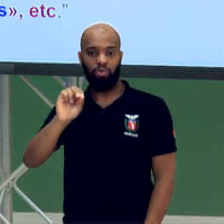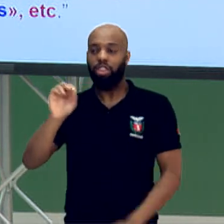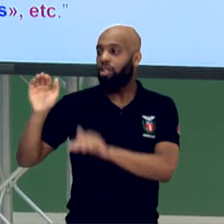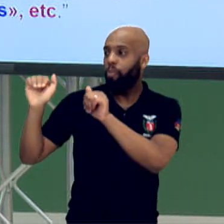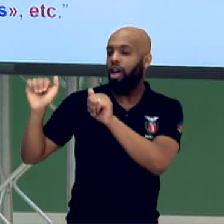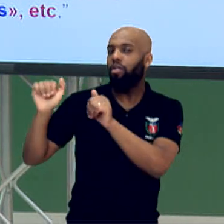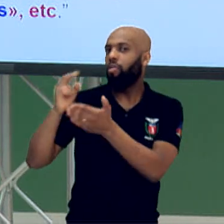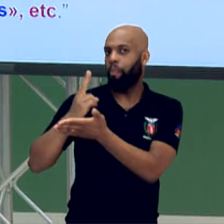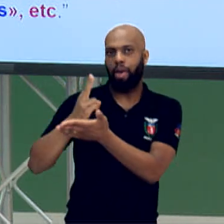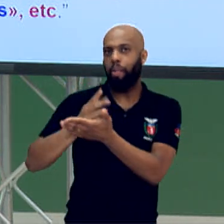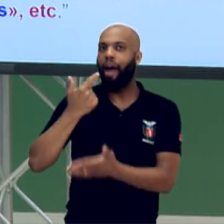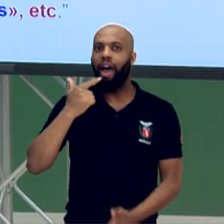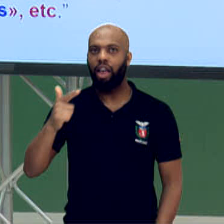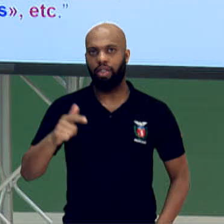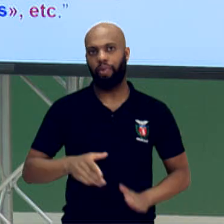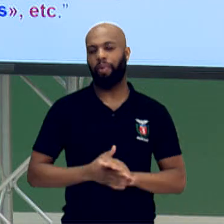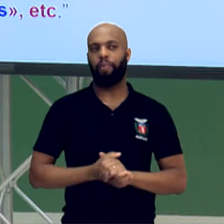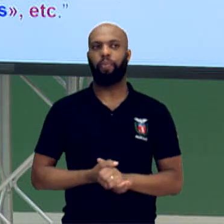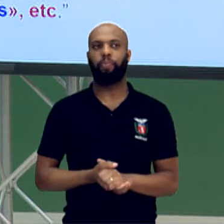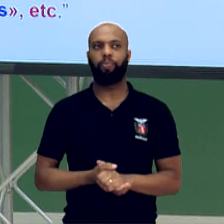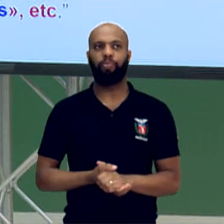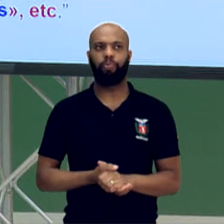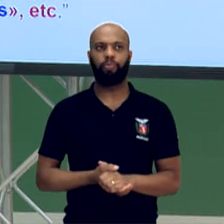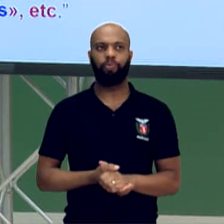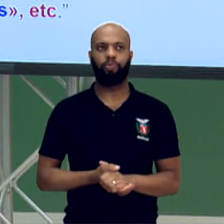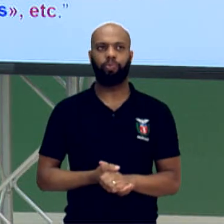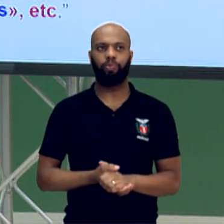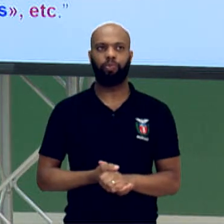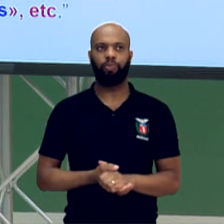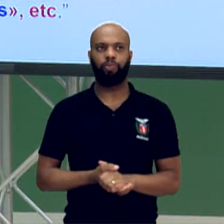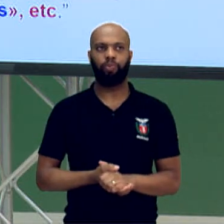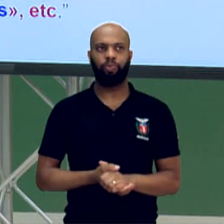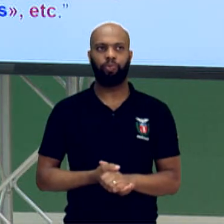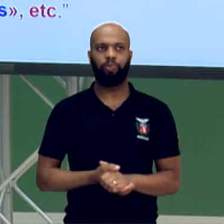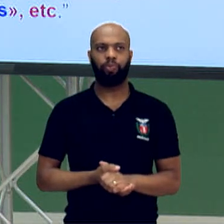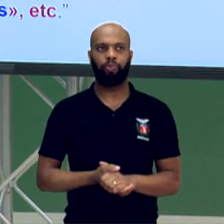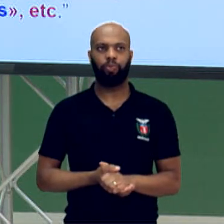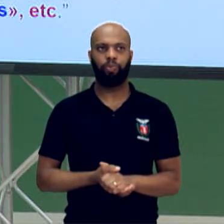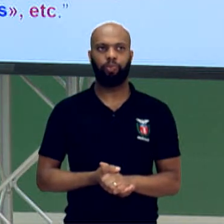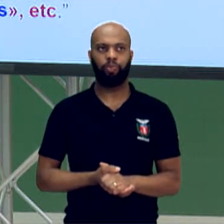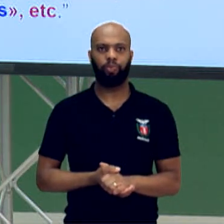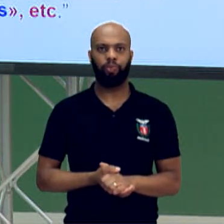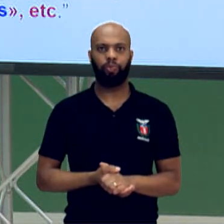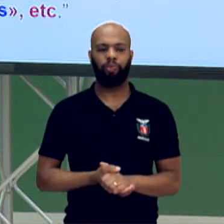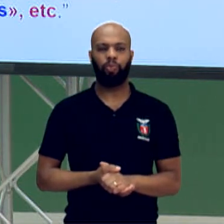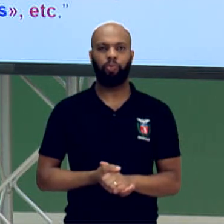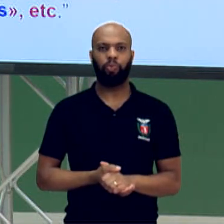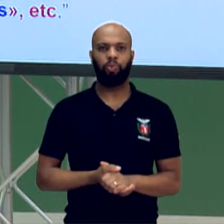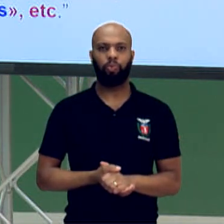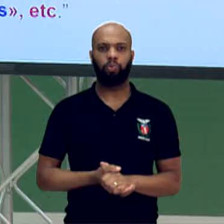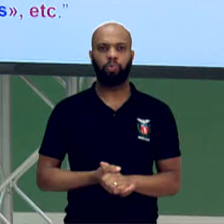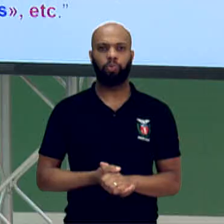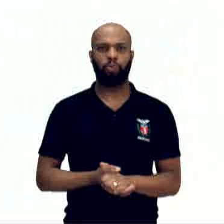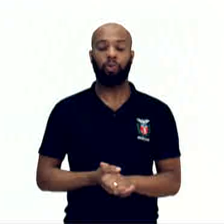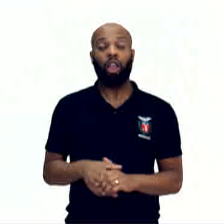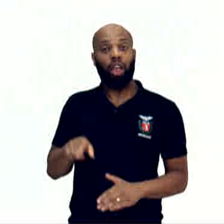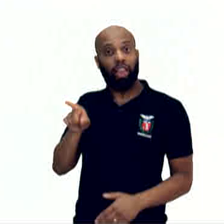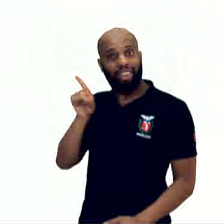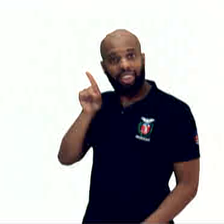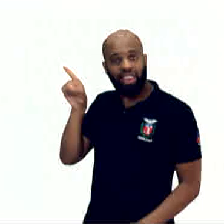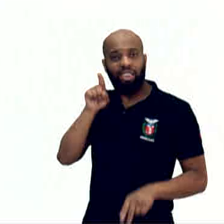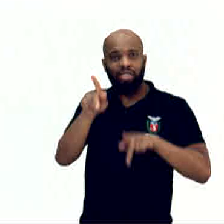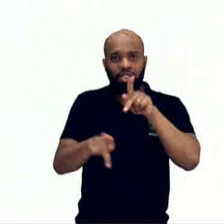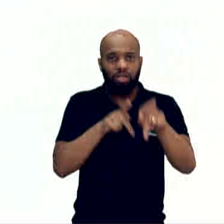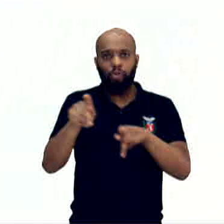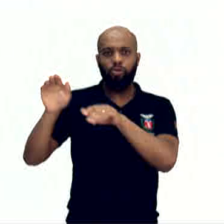sinônimos para fazer referência ao mesmo idioma. Que os espanhóis sustentem essa tesis,